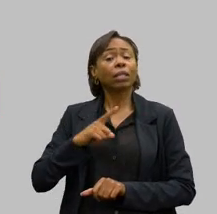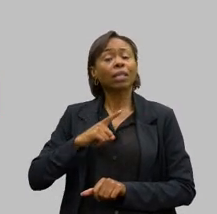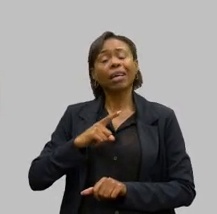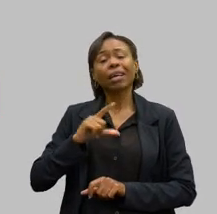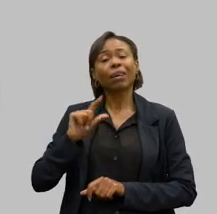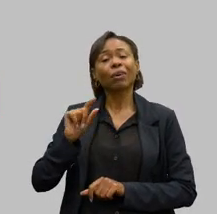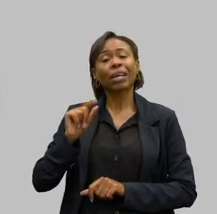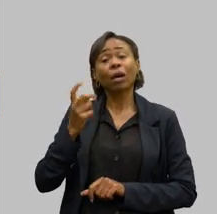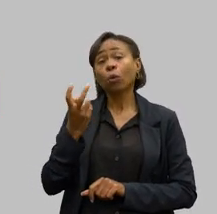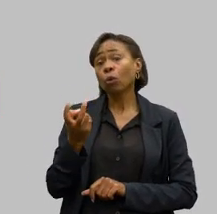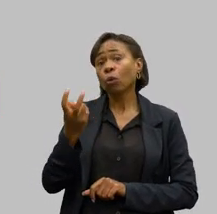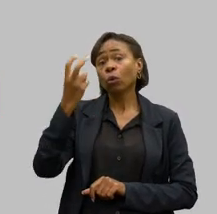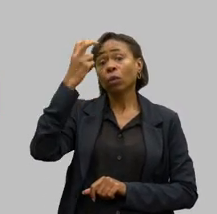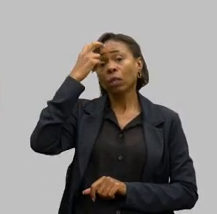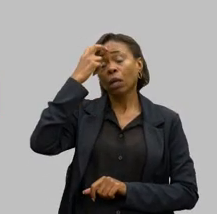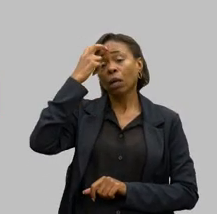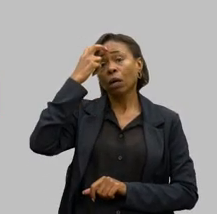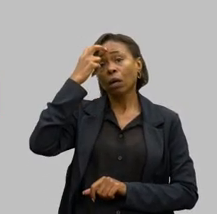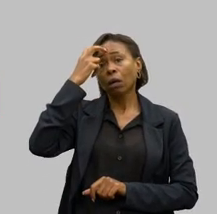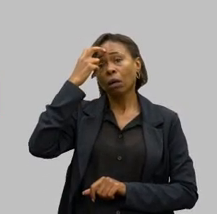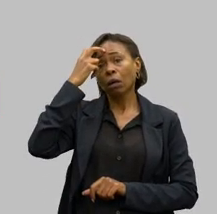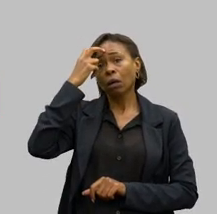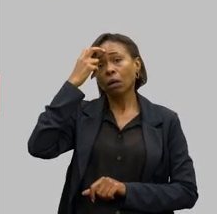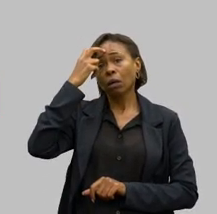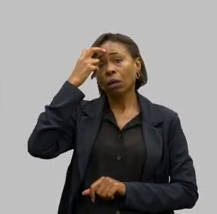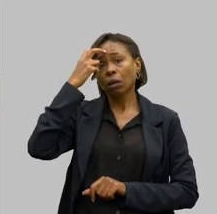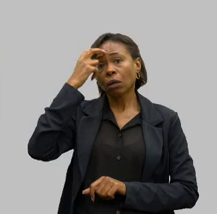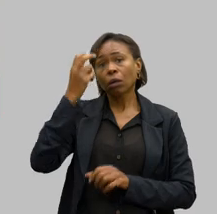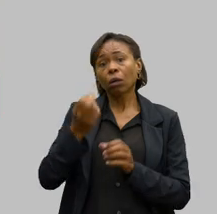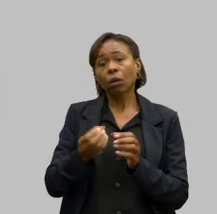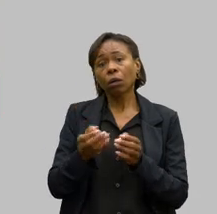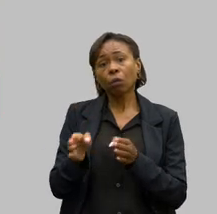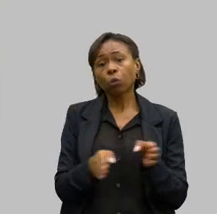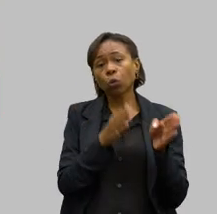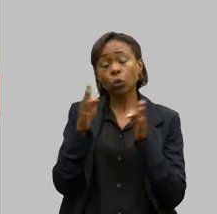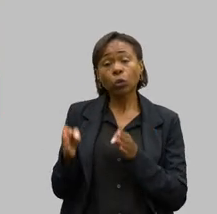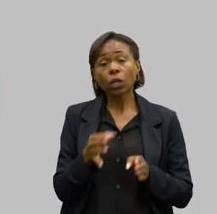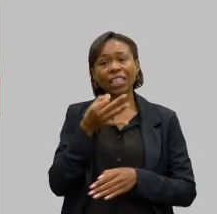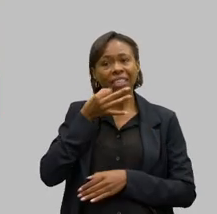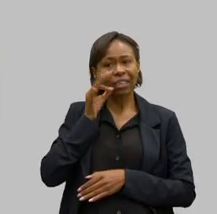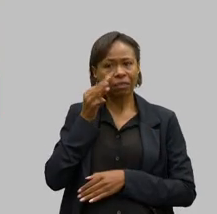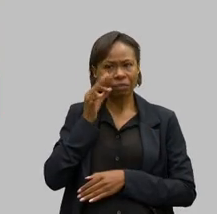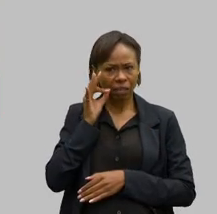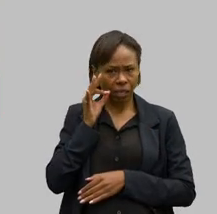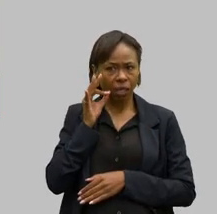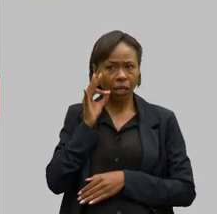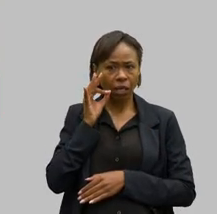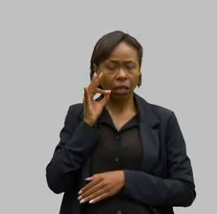produção de café. e a Secretaria de Estado de Educação, se eu não me engano, em 2018,